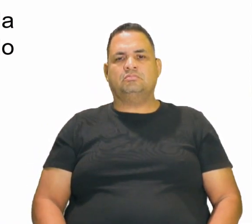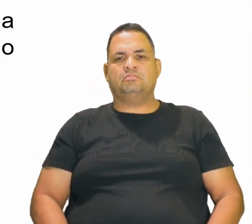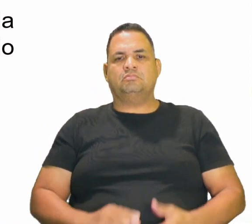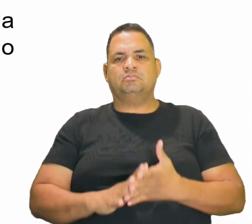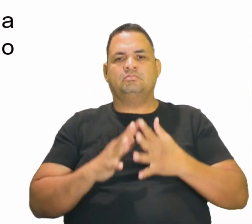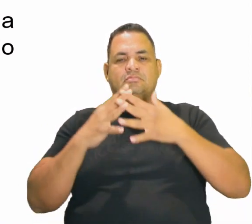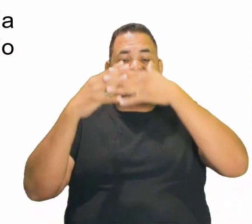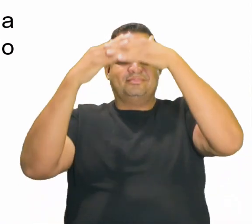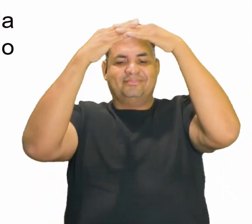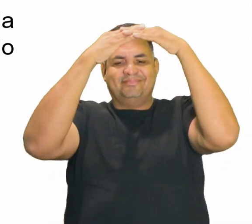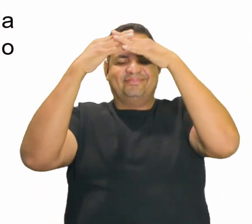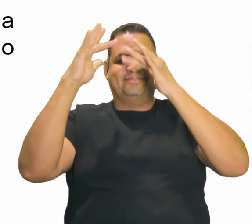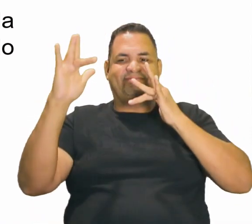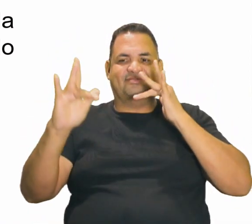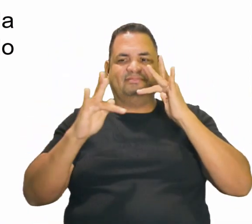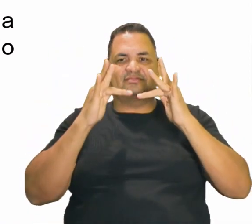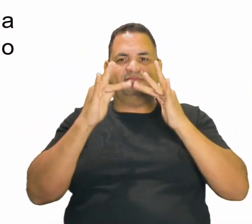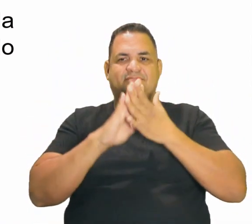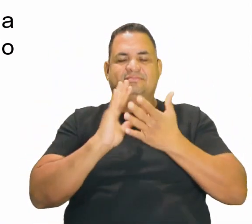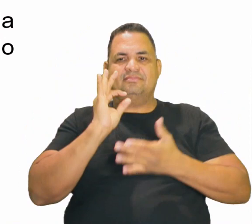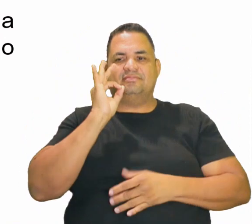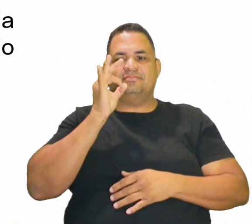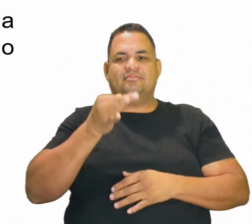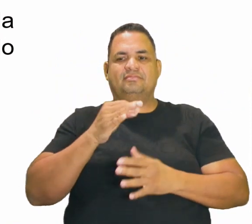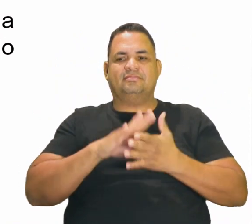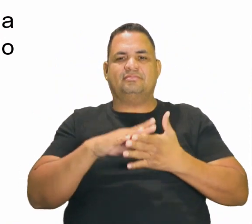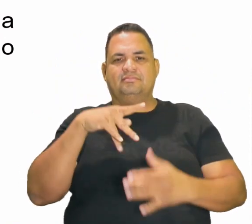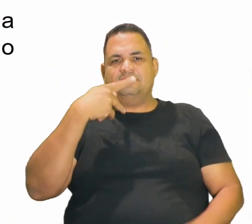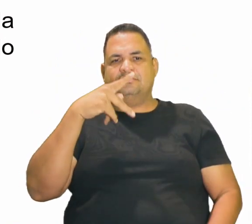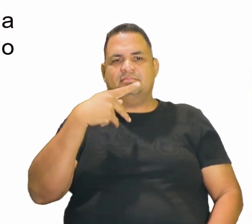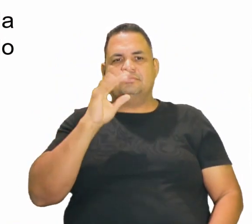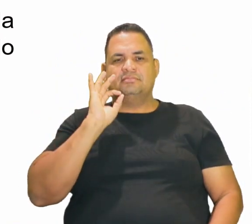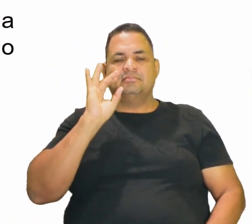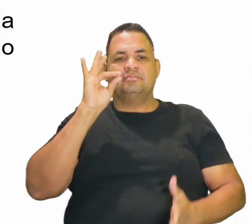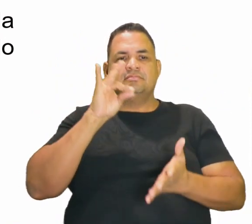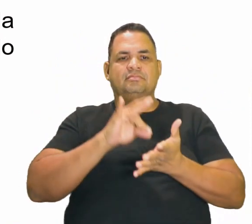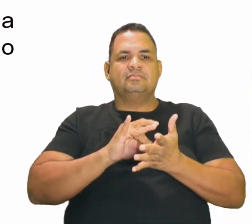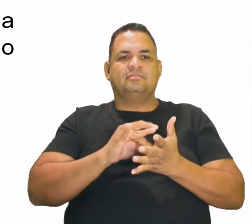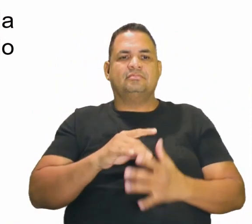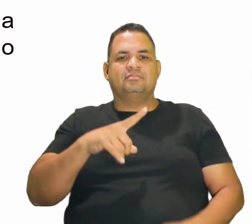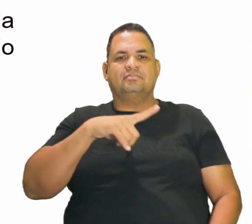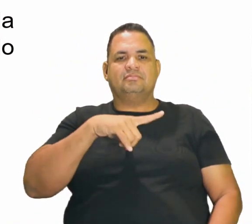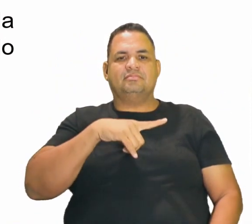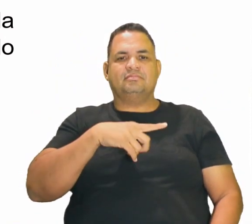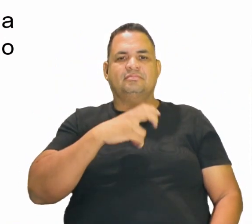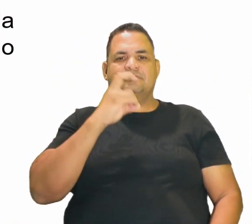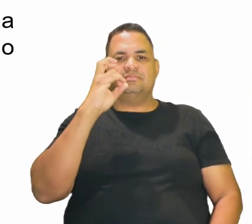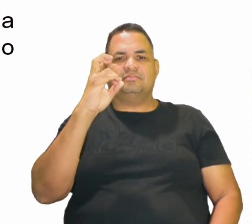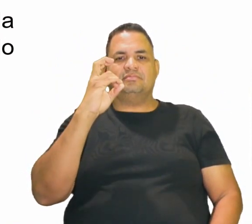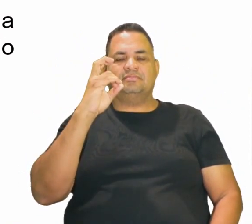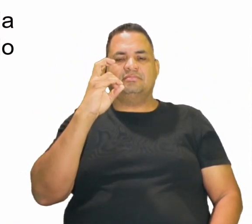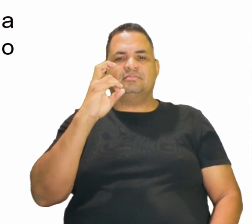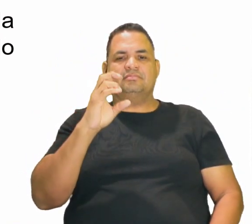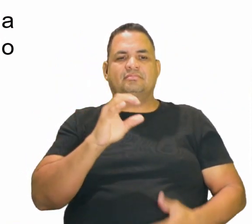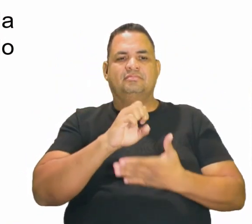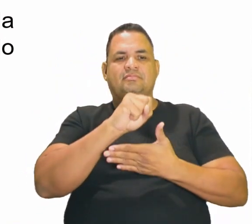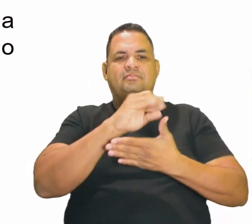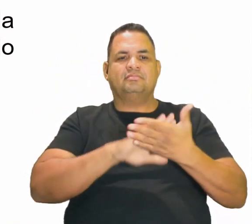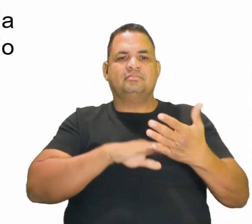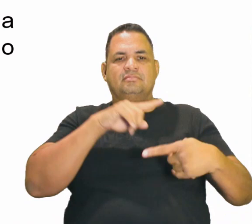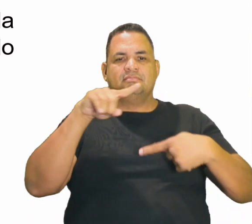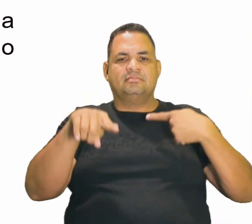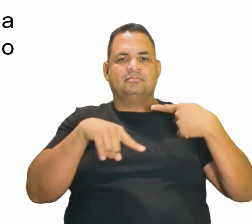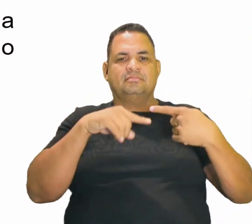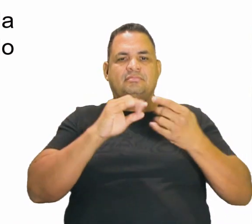o balé clássico Está correto que se afirma Então vamos aí tem cinco alternativa o